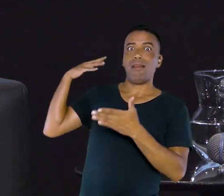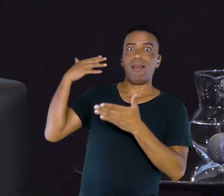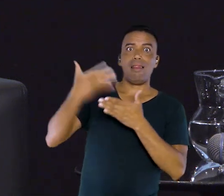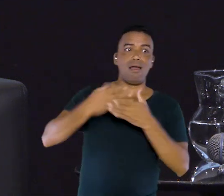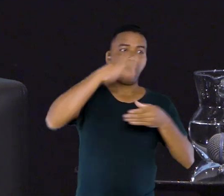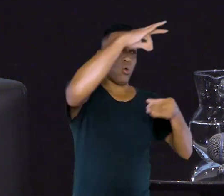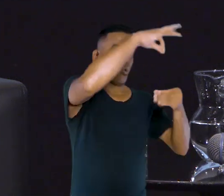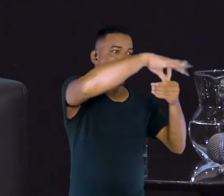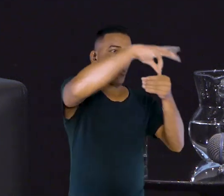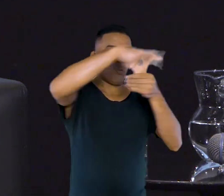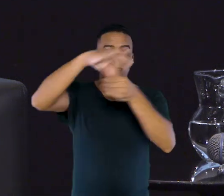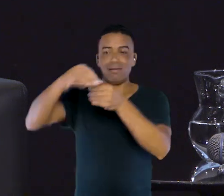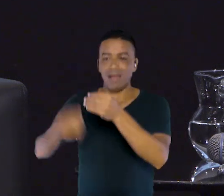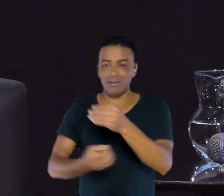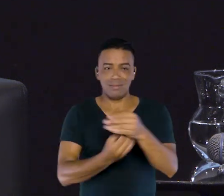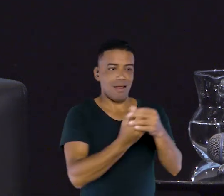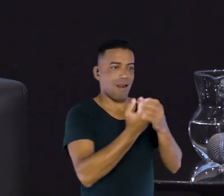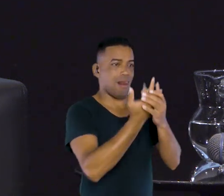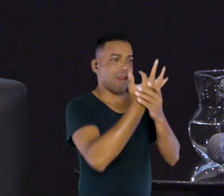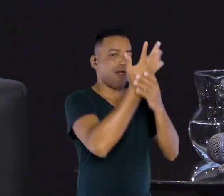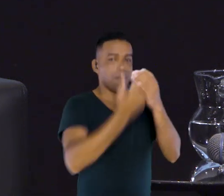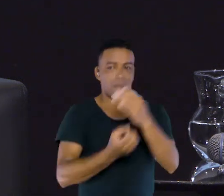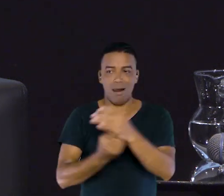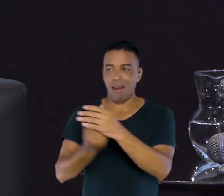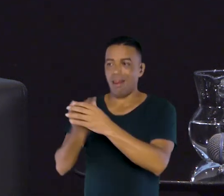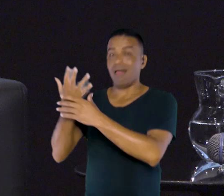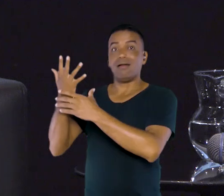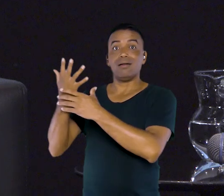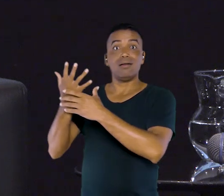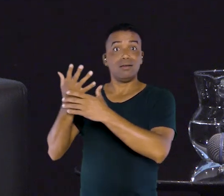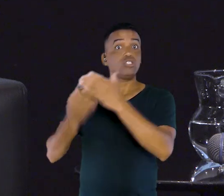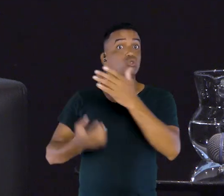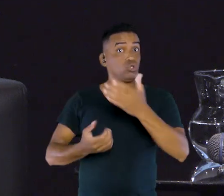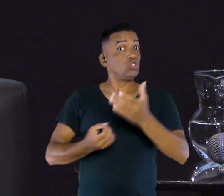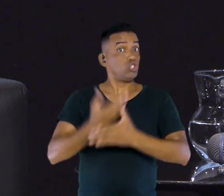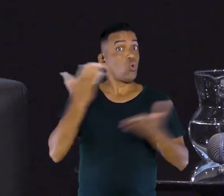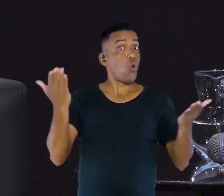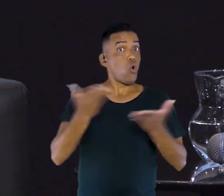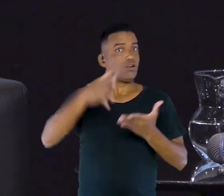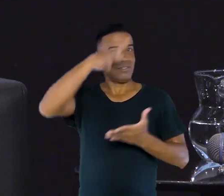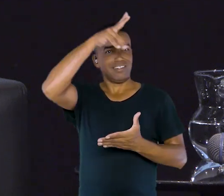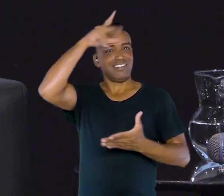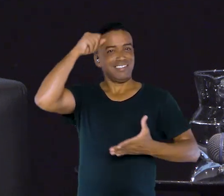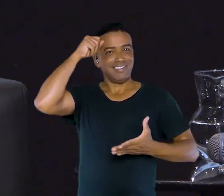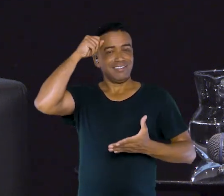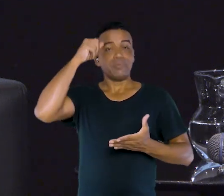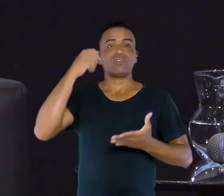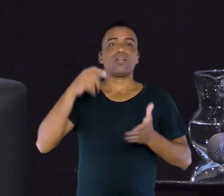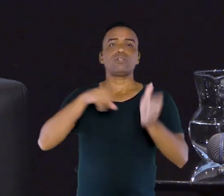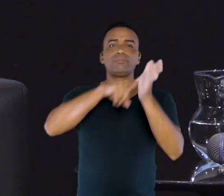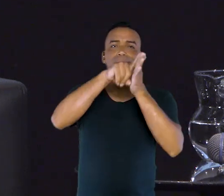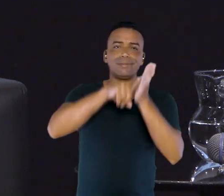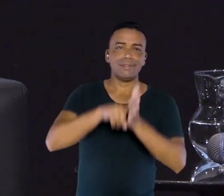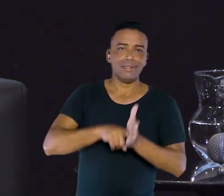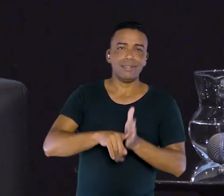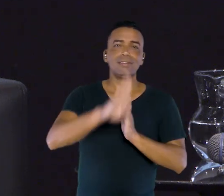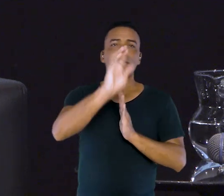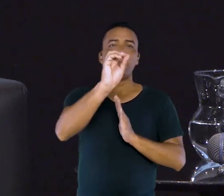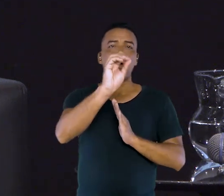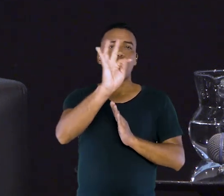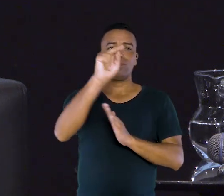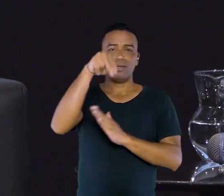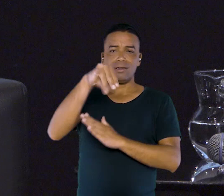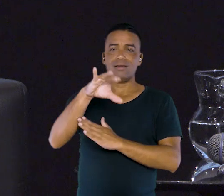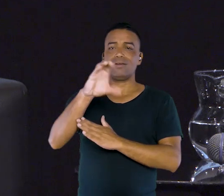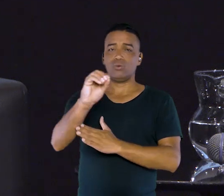de cultivo e de manejo dessas plantas que produziram a Amazônia que a gente conhece hoje. Se a gente olhar, a gente tem levantamentos botânicos que mostram para